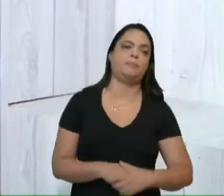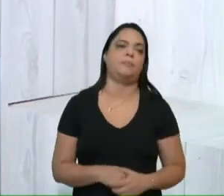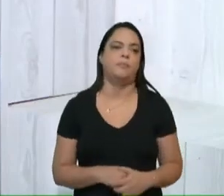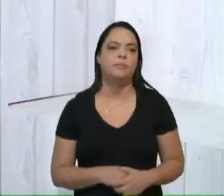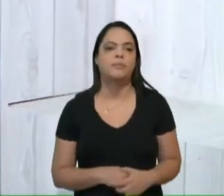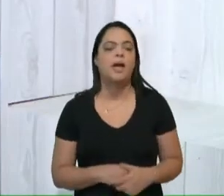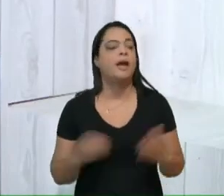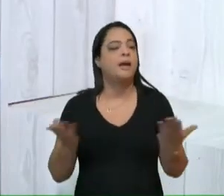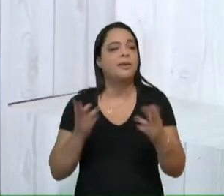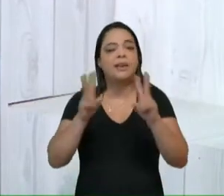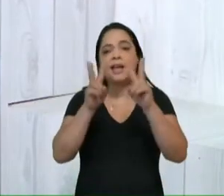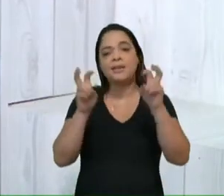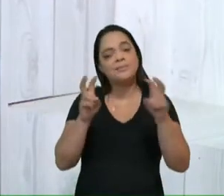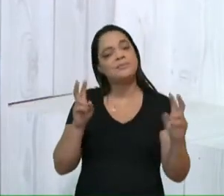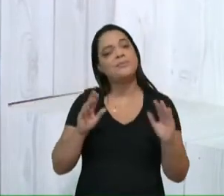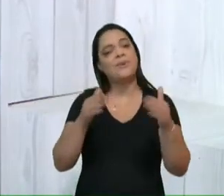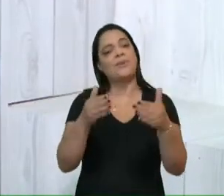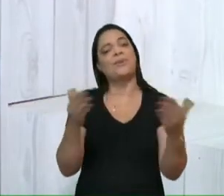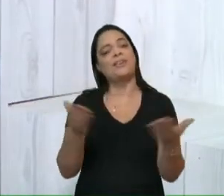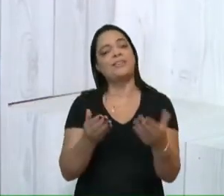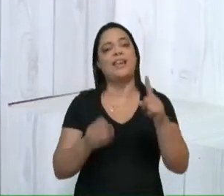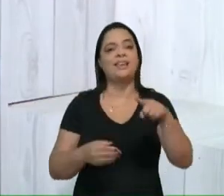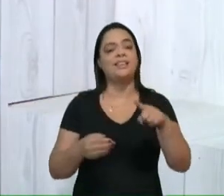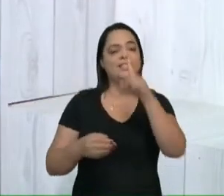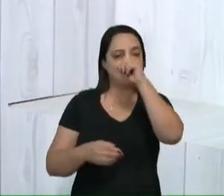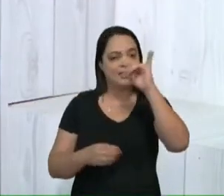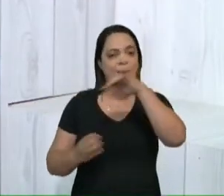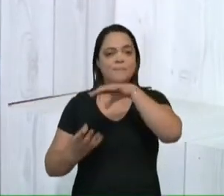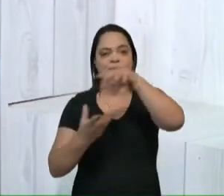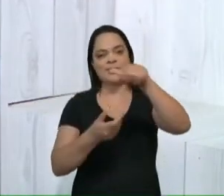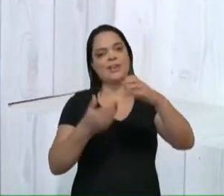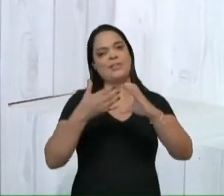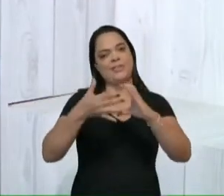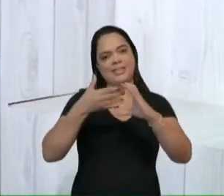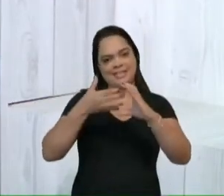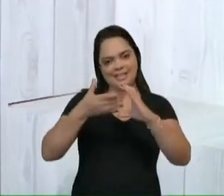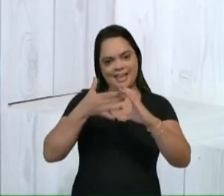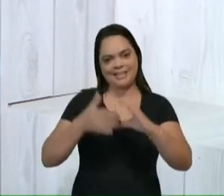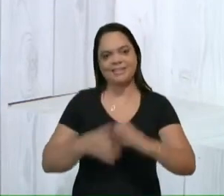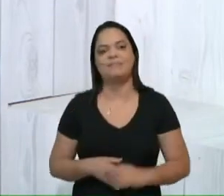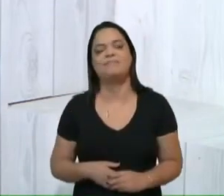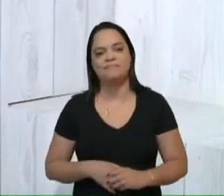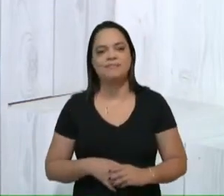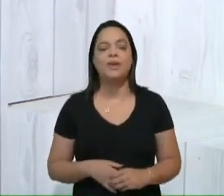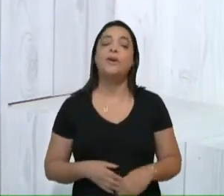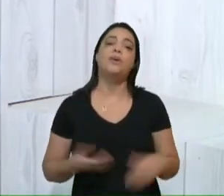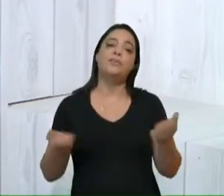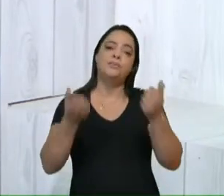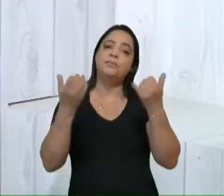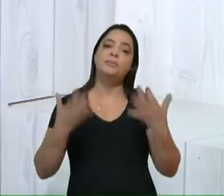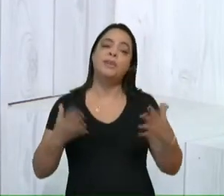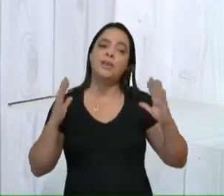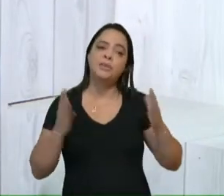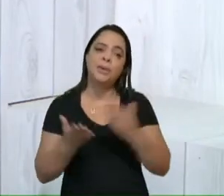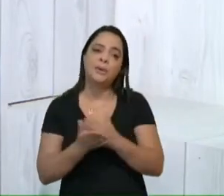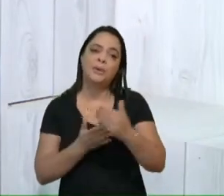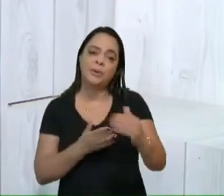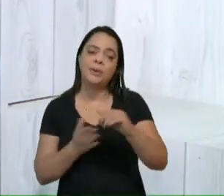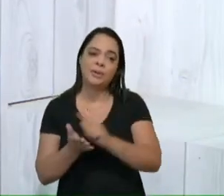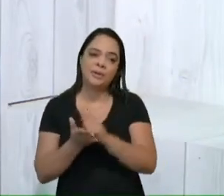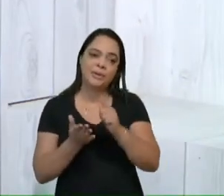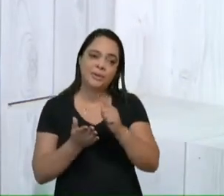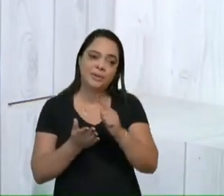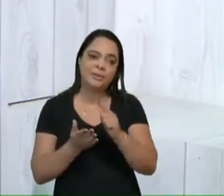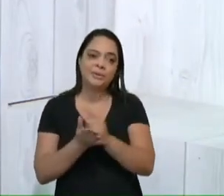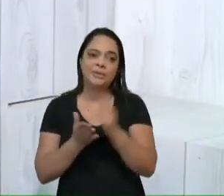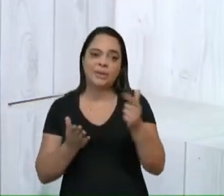agora a gente vai para o assunto do informativo de hoje que é o dia mundial das doenças raras como informado no início do do jornal eu disse que era no